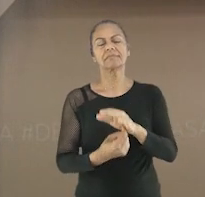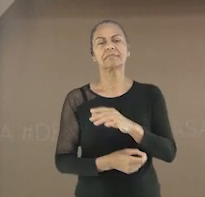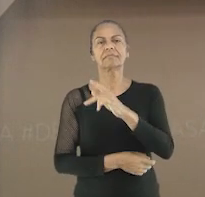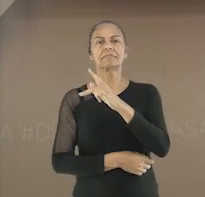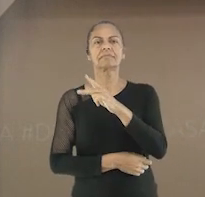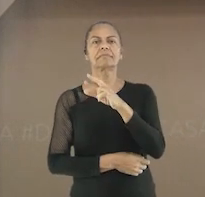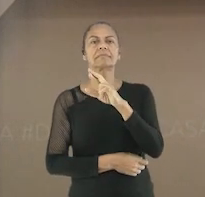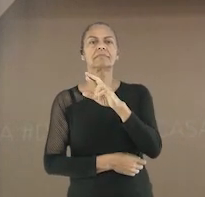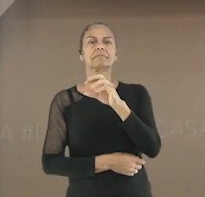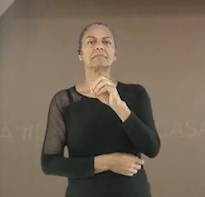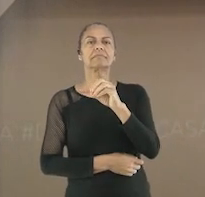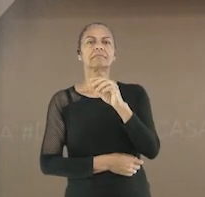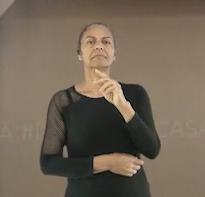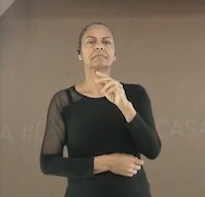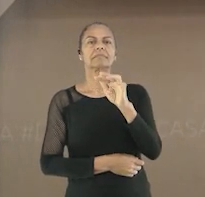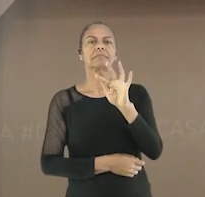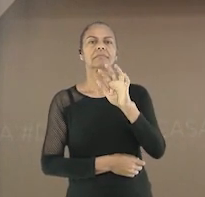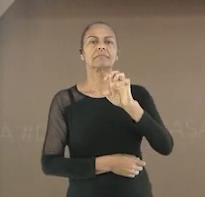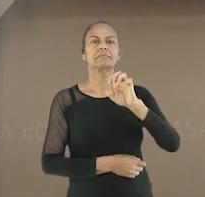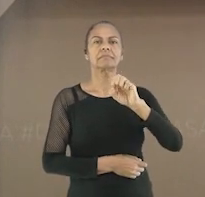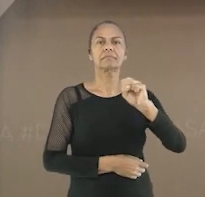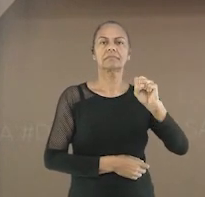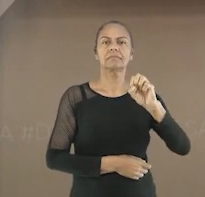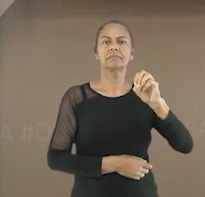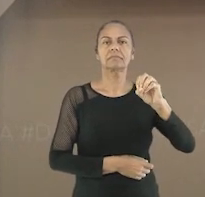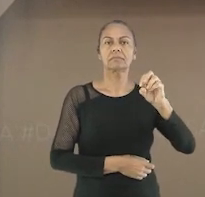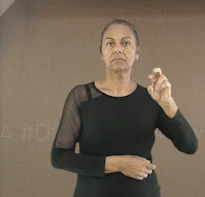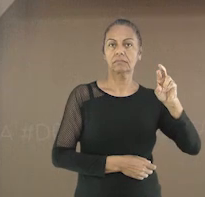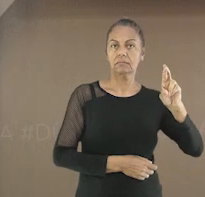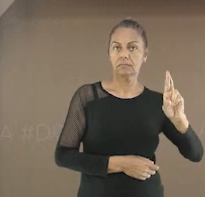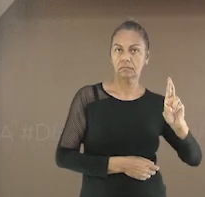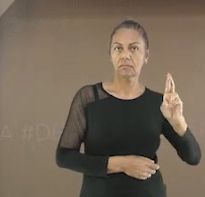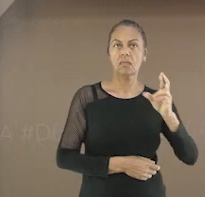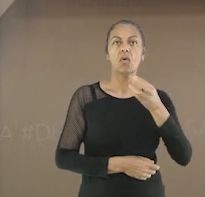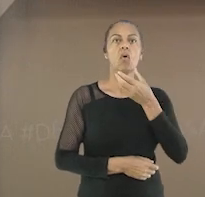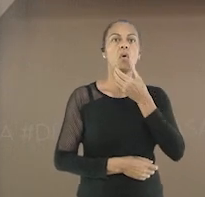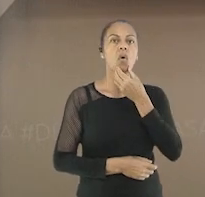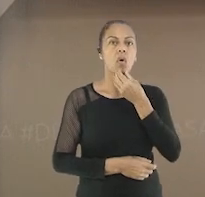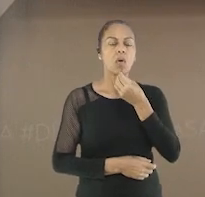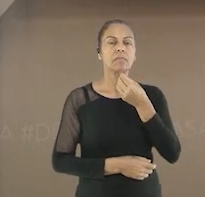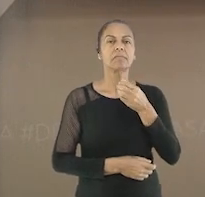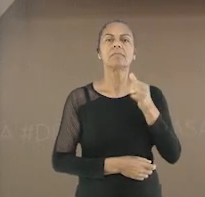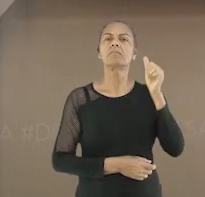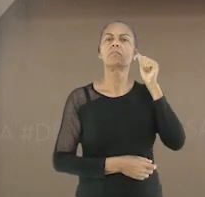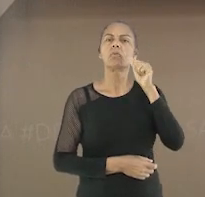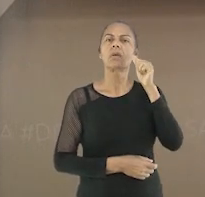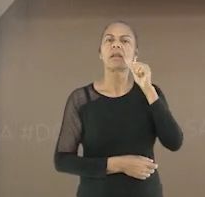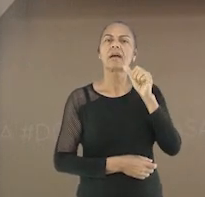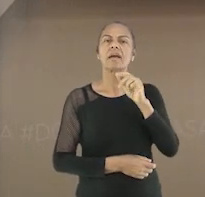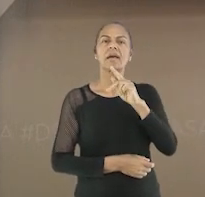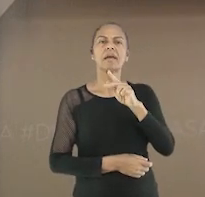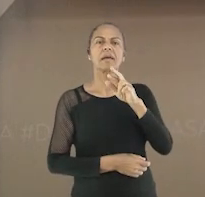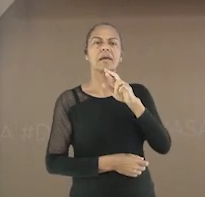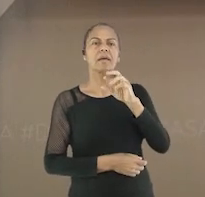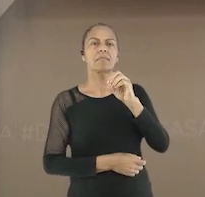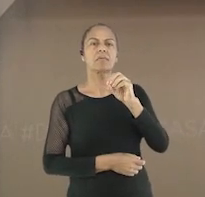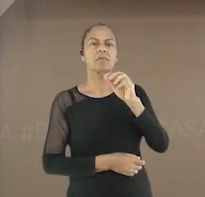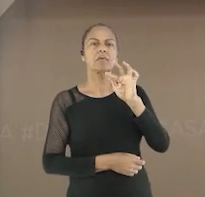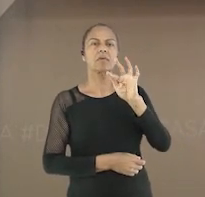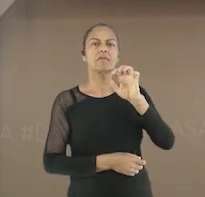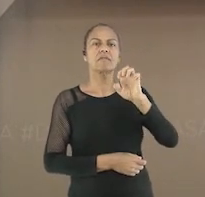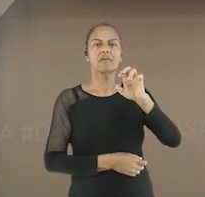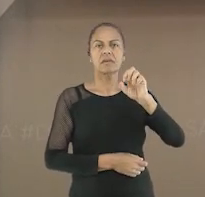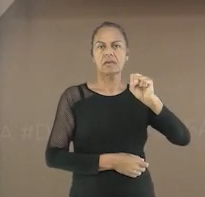veja só a palavra professor e professora. Veja que a professora aqui termina com a.